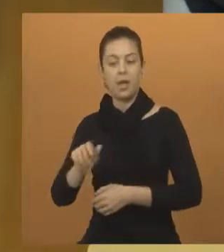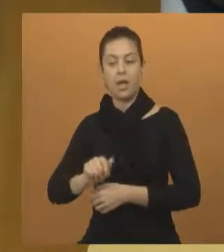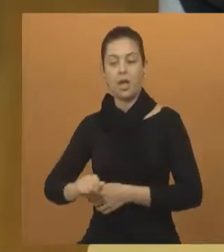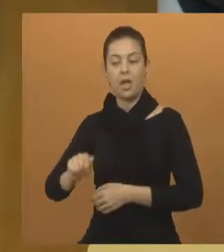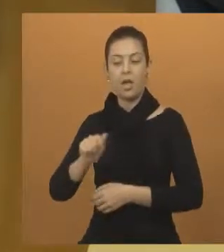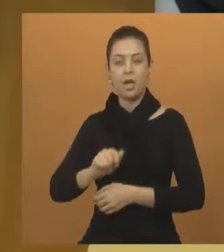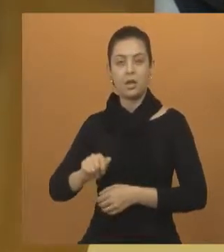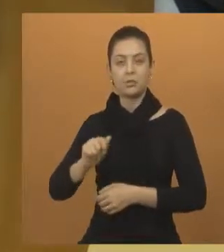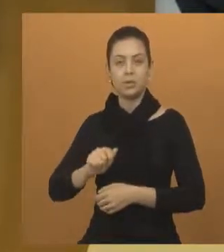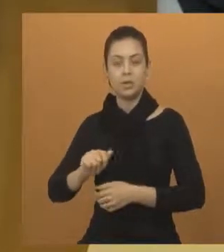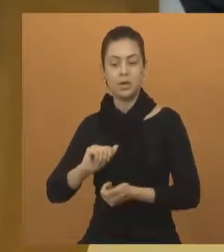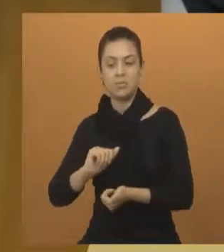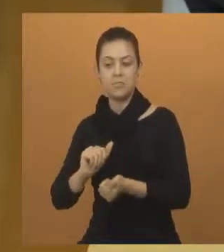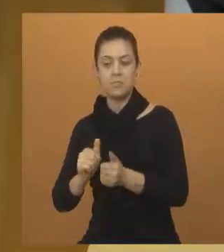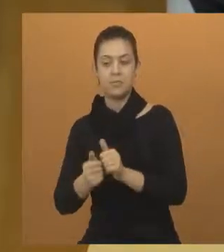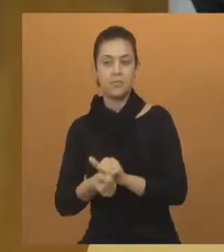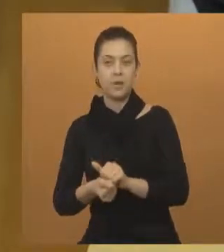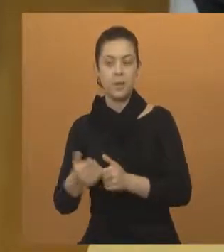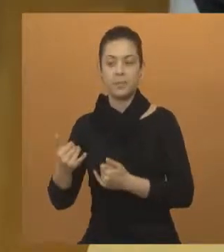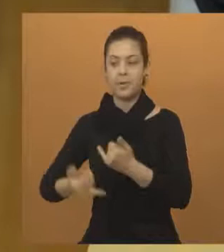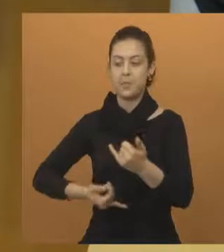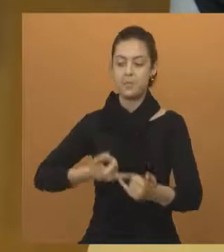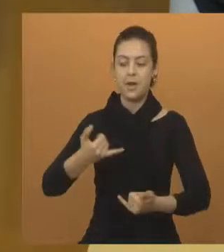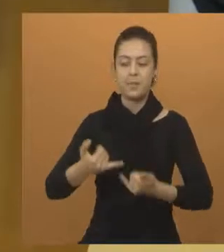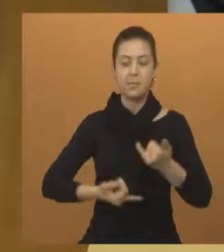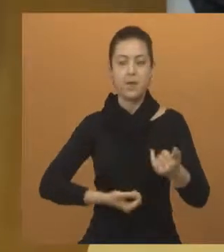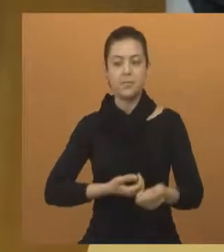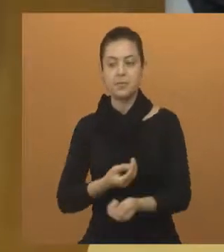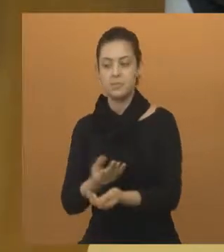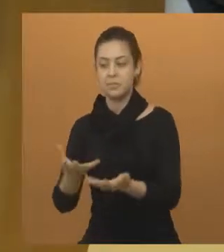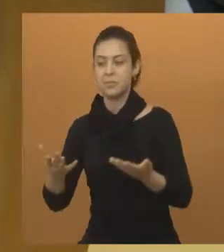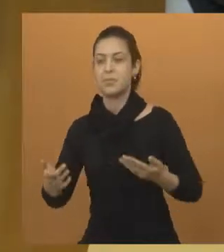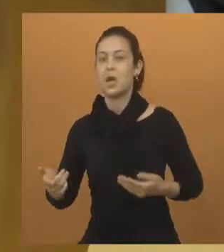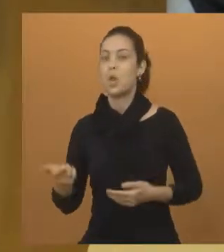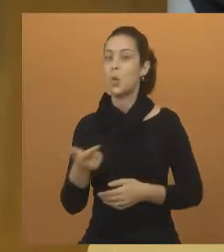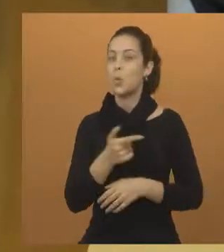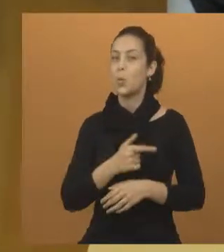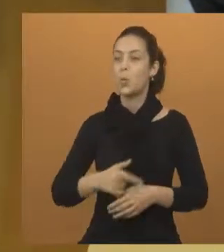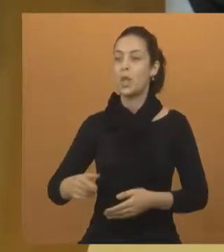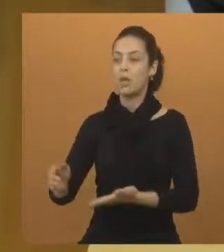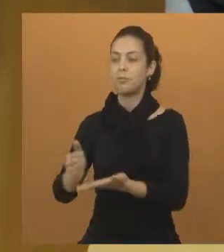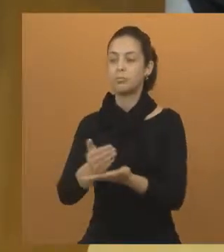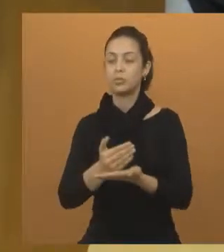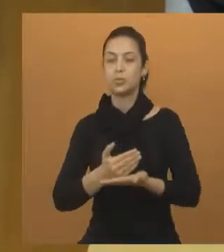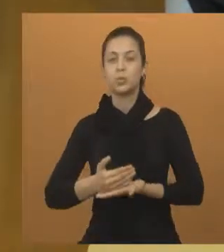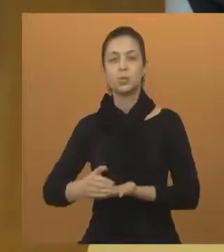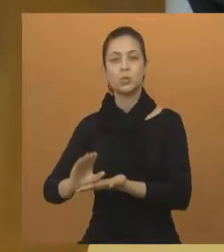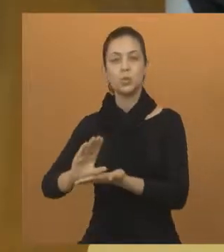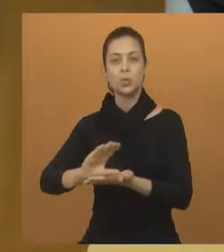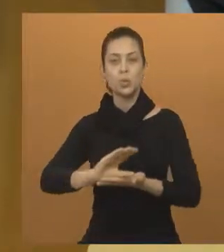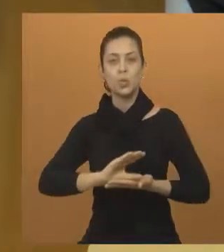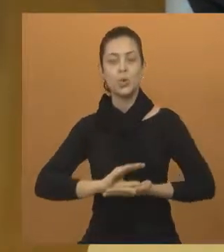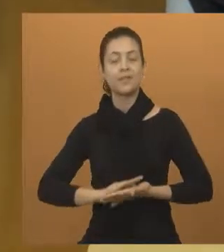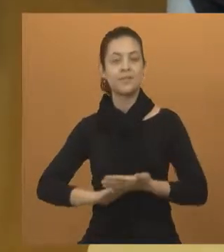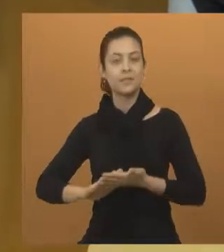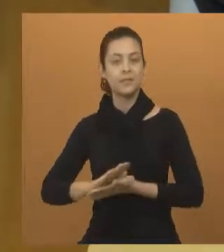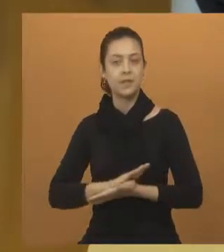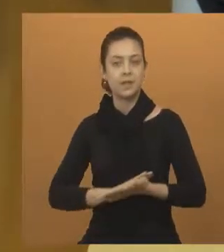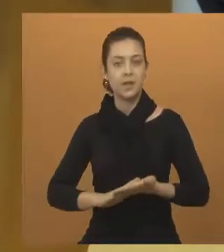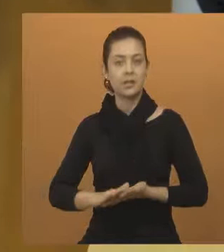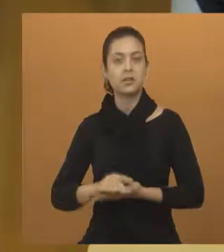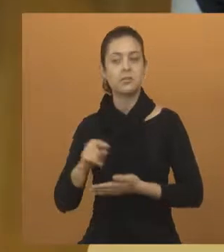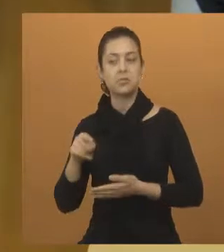associações recreativas ou desportivas sem fins lucrativos, nas condições que estabelece.